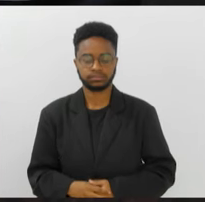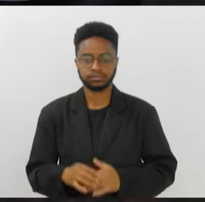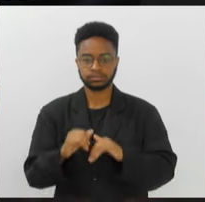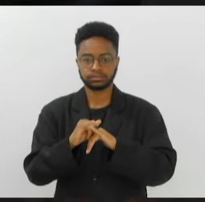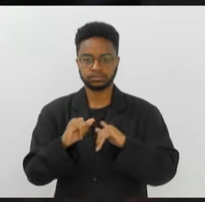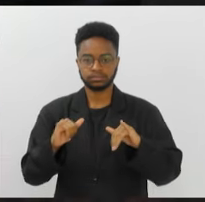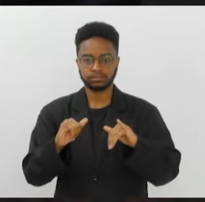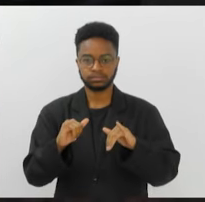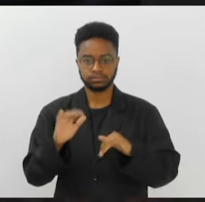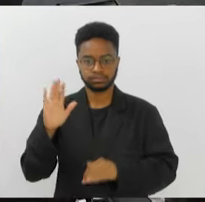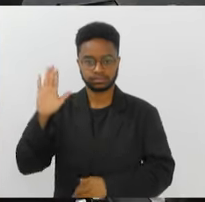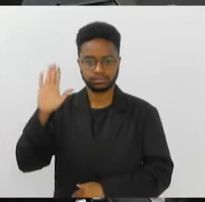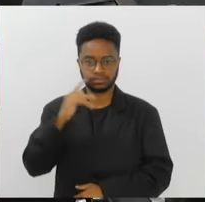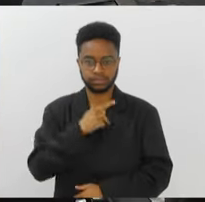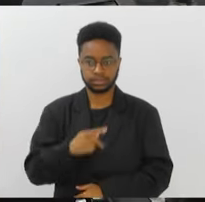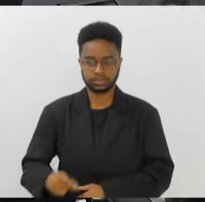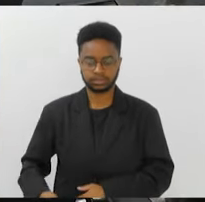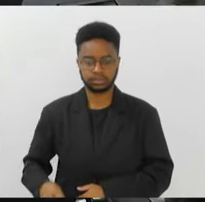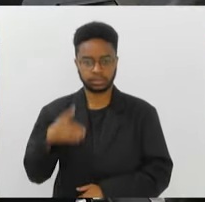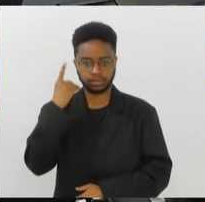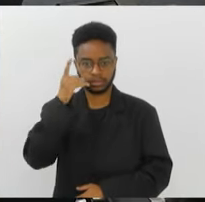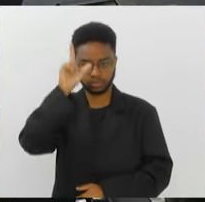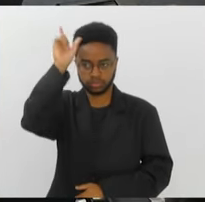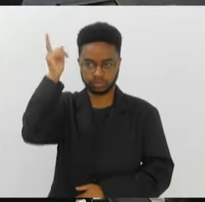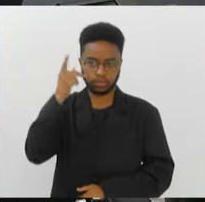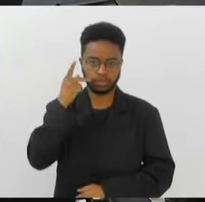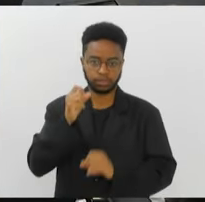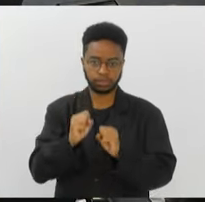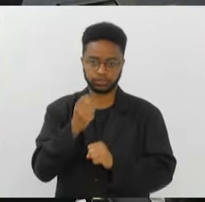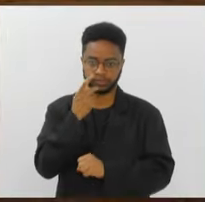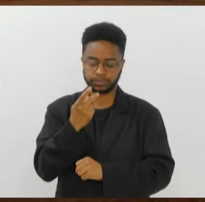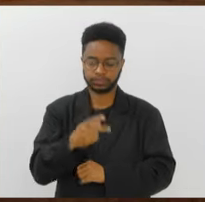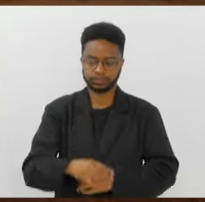Anuncio. Presidente. O deputado Luiz Paulo, por favor.